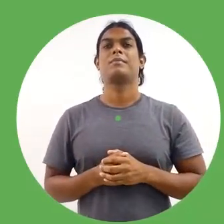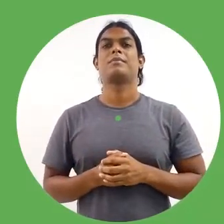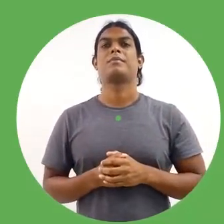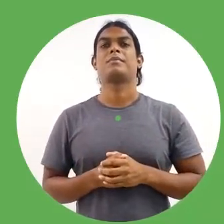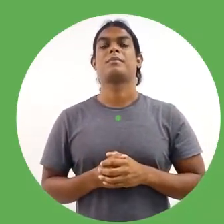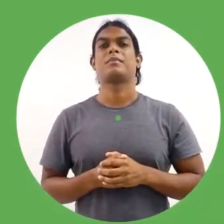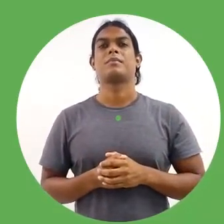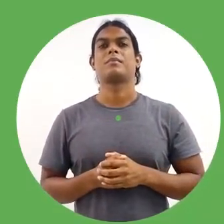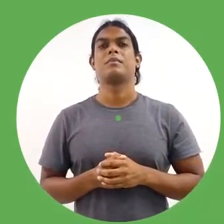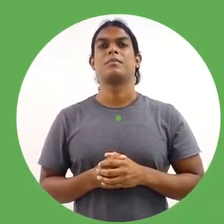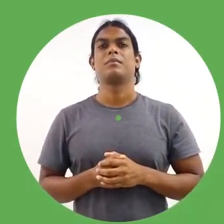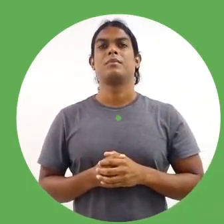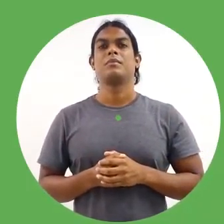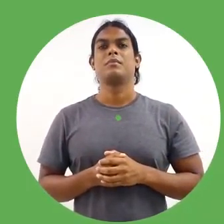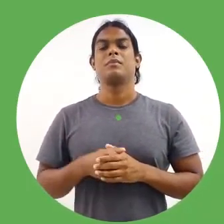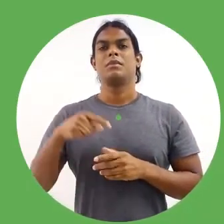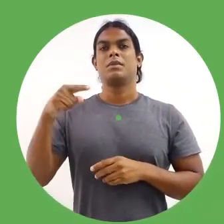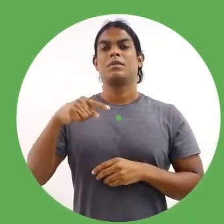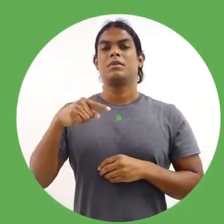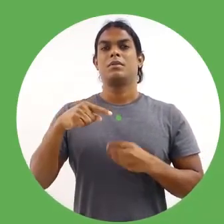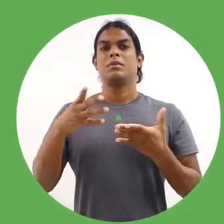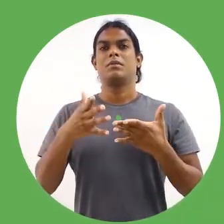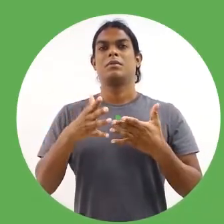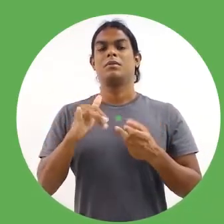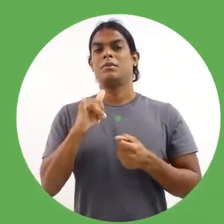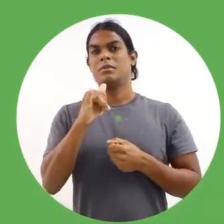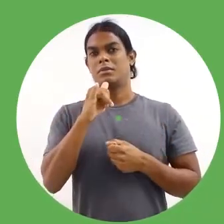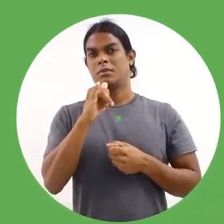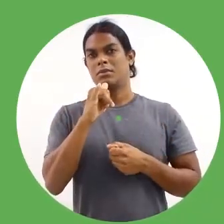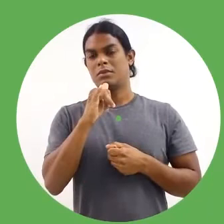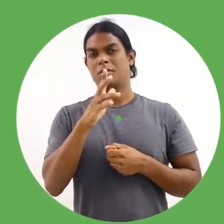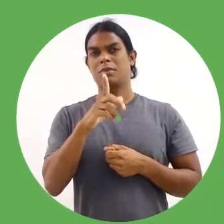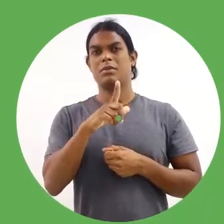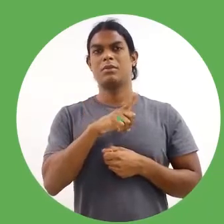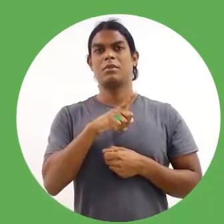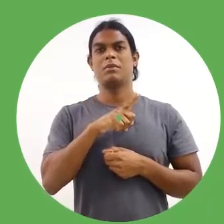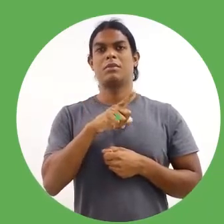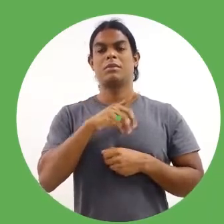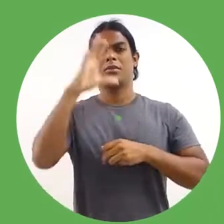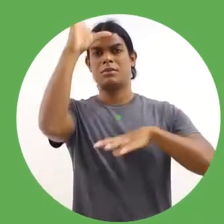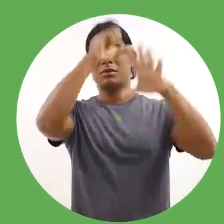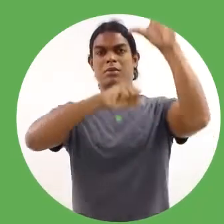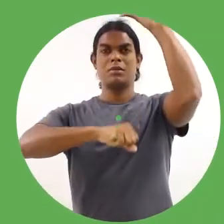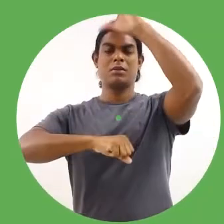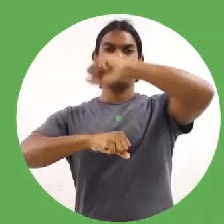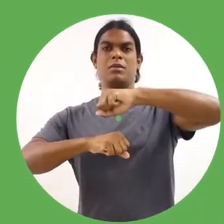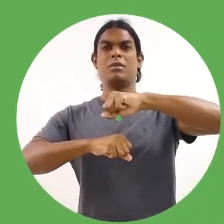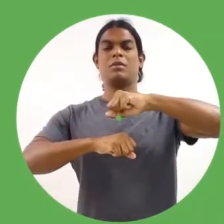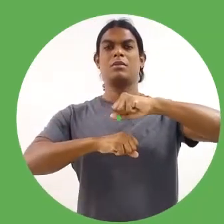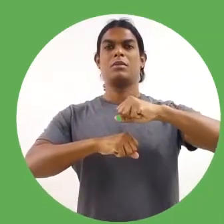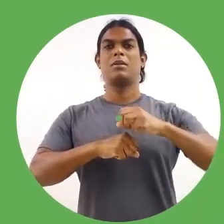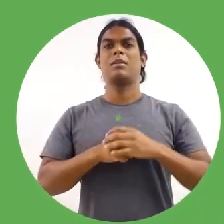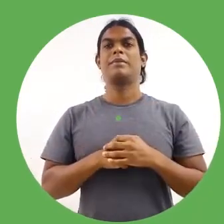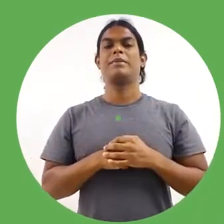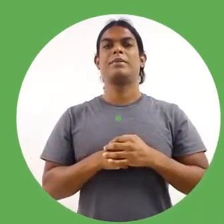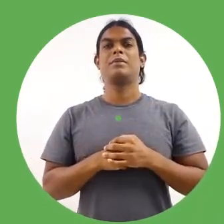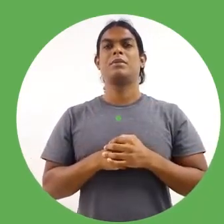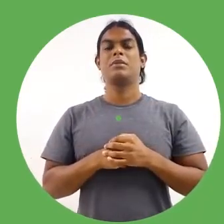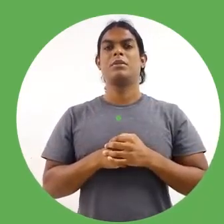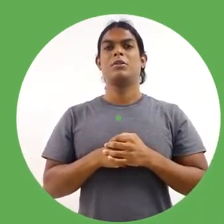estrangeira. Aqui é um exemplo em que nós temos aprendizagem de linguagens. Um ponto